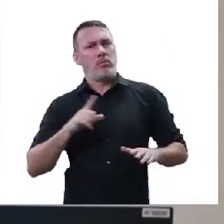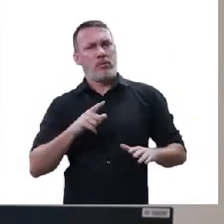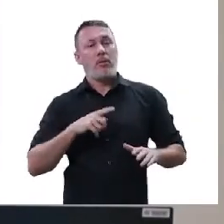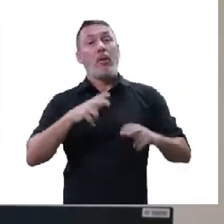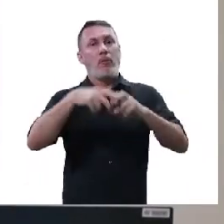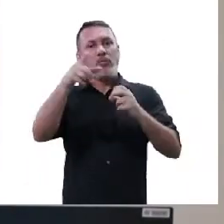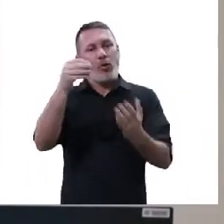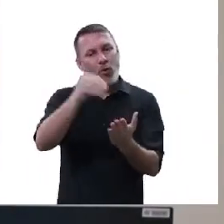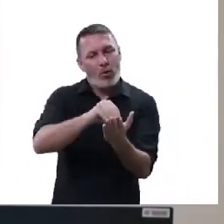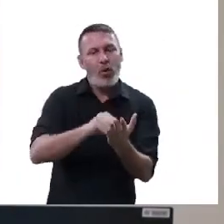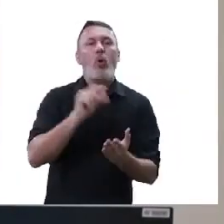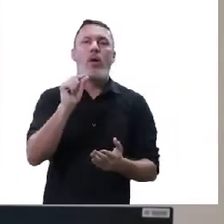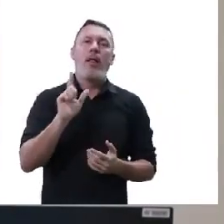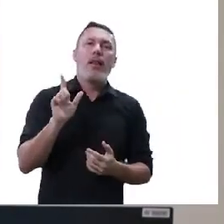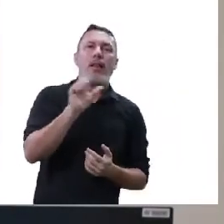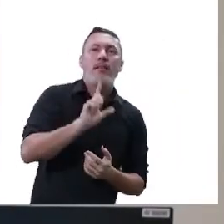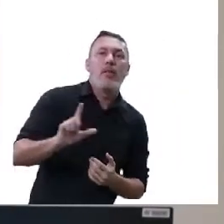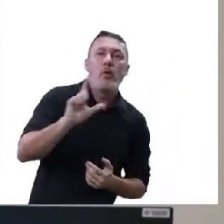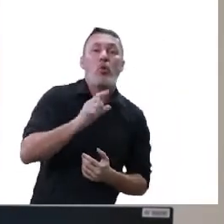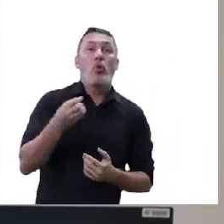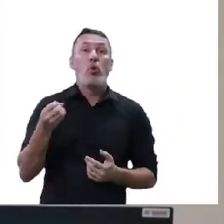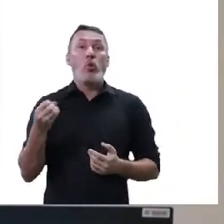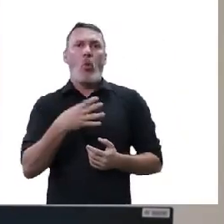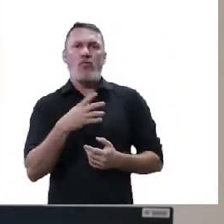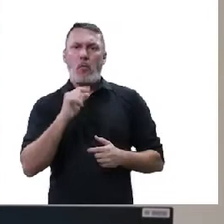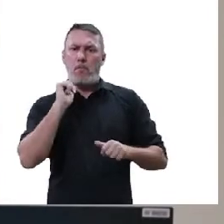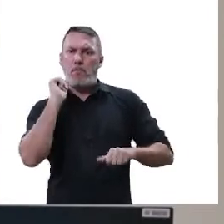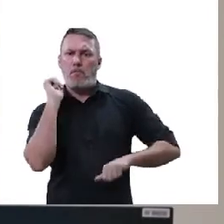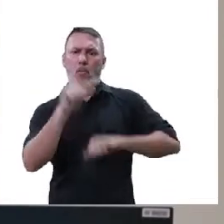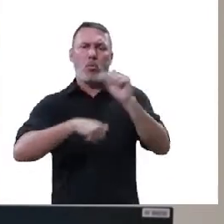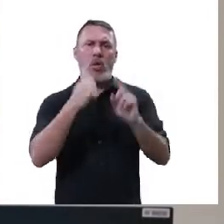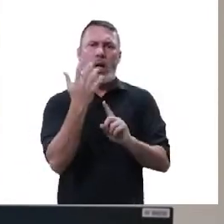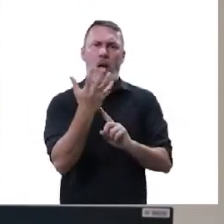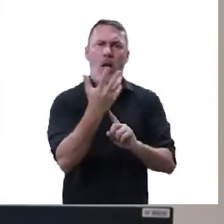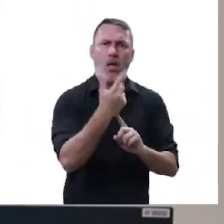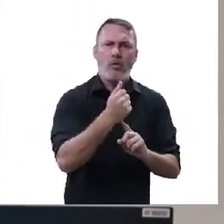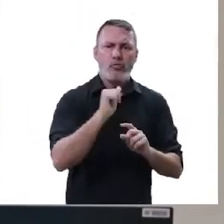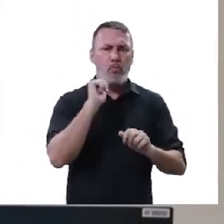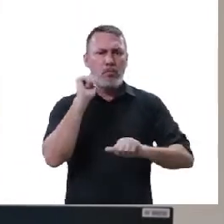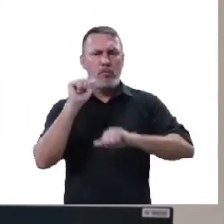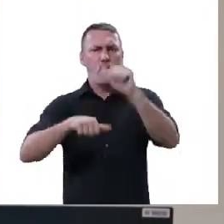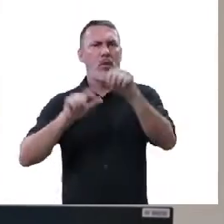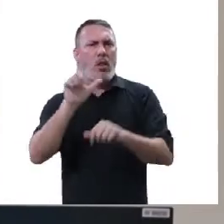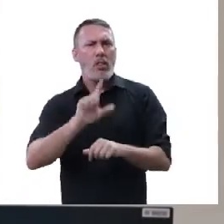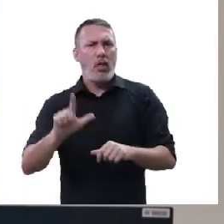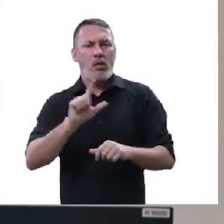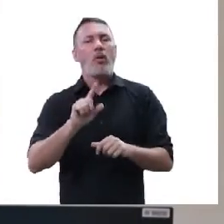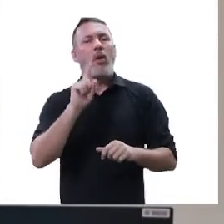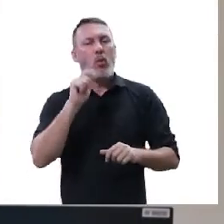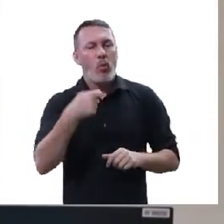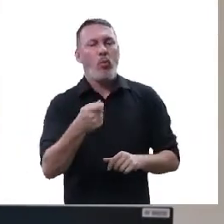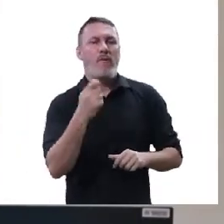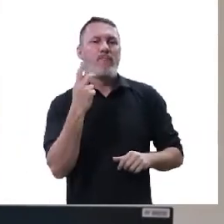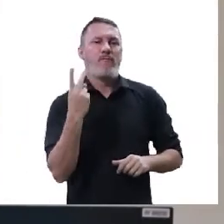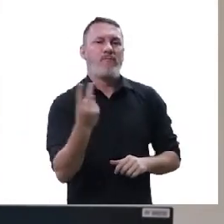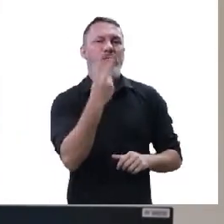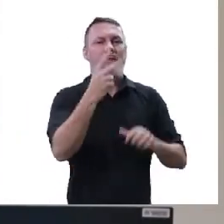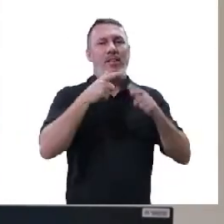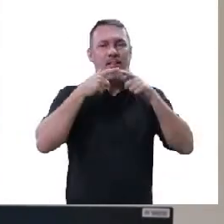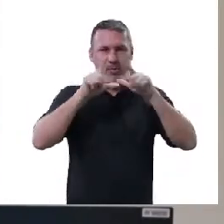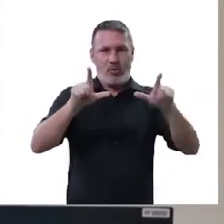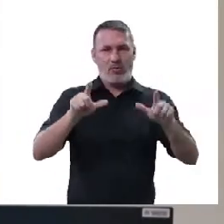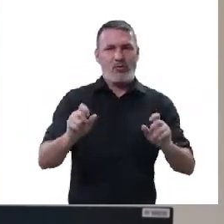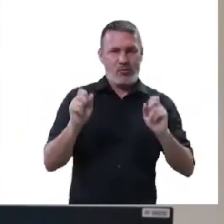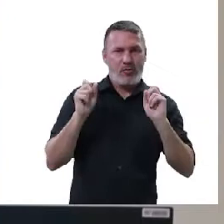que através da literatura modernista, aquela que revolucionou a arte, revolucionou a literatura, ela também valorizou a